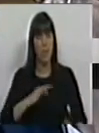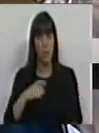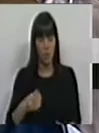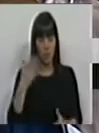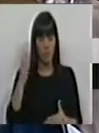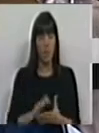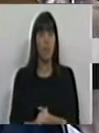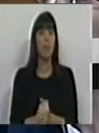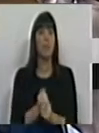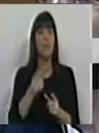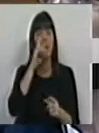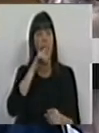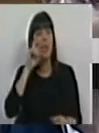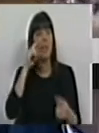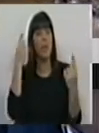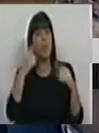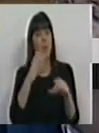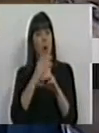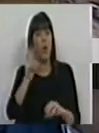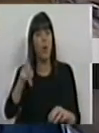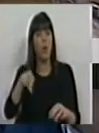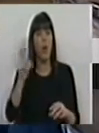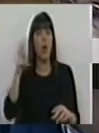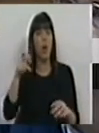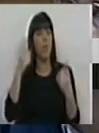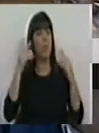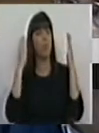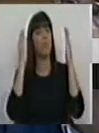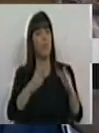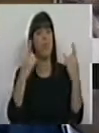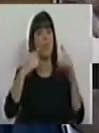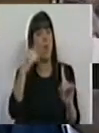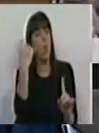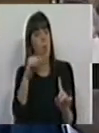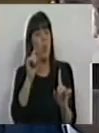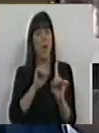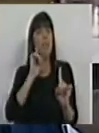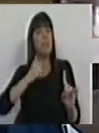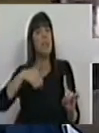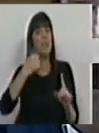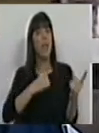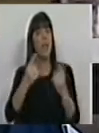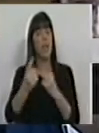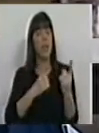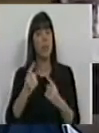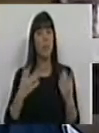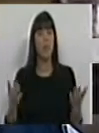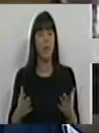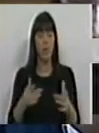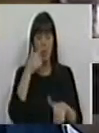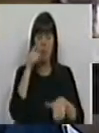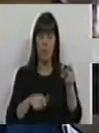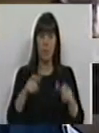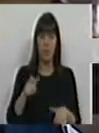Sr. Presidente, que aqueles que defendem a rodovia como os únicos e essenciais transportes para